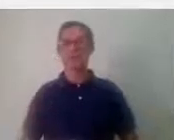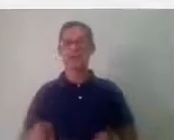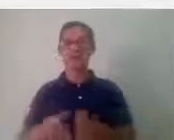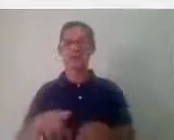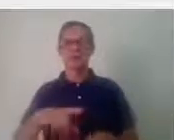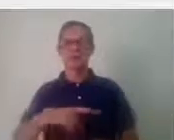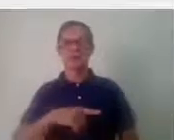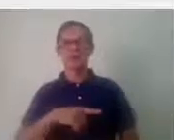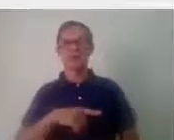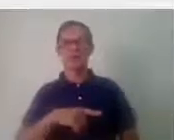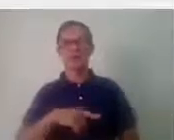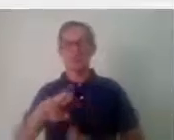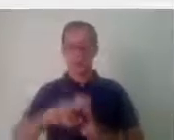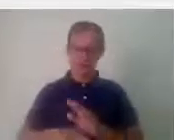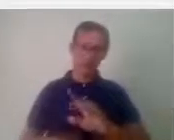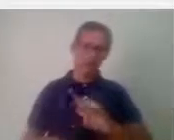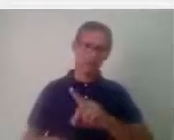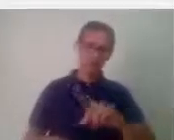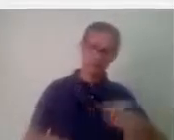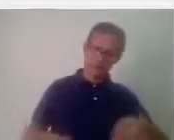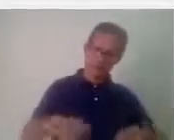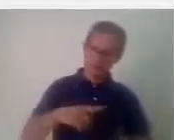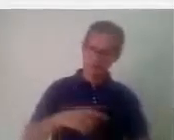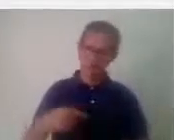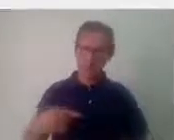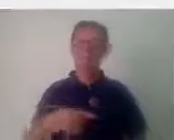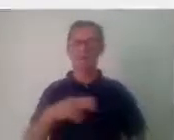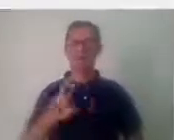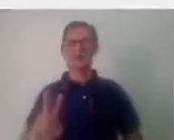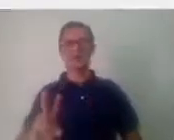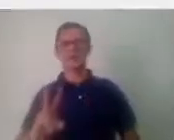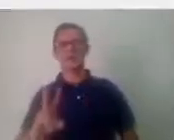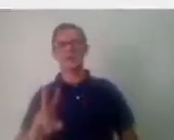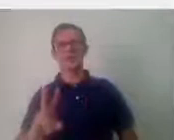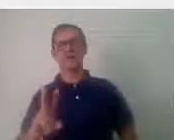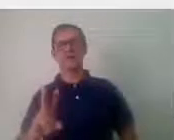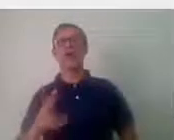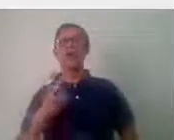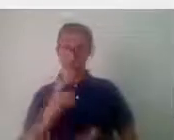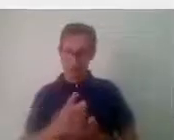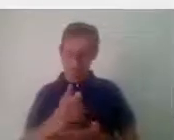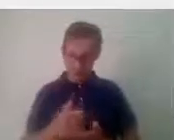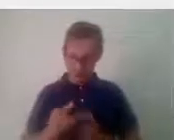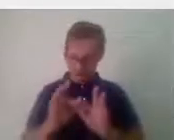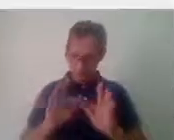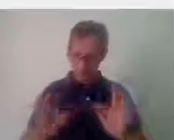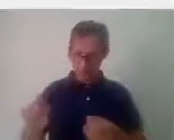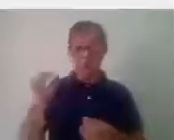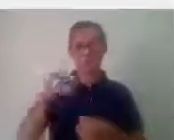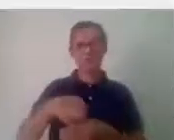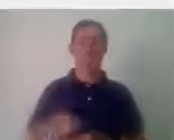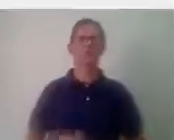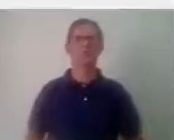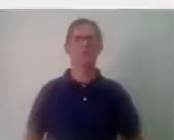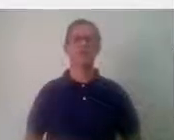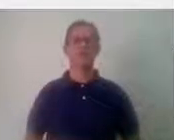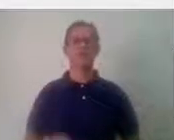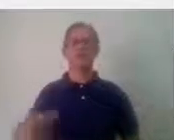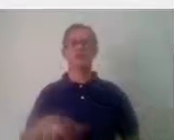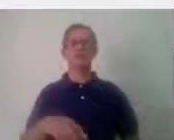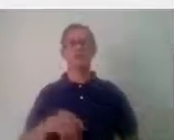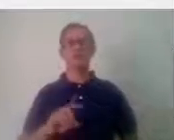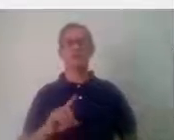gente também tem regra da cadeia. Nós temos menos 2, repete a função de dentro, diminui 1